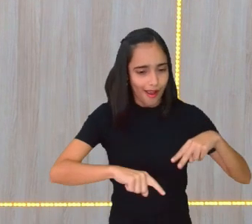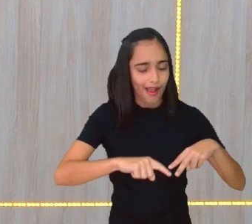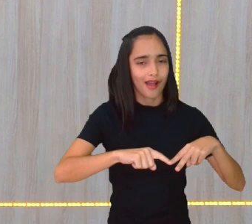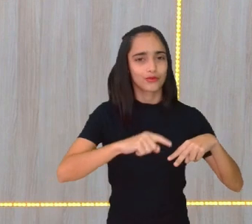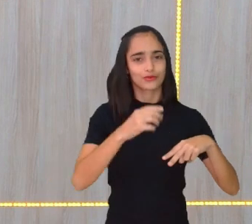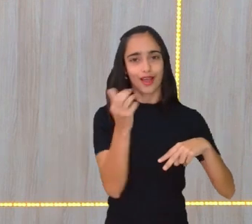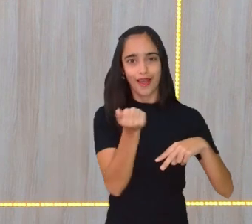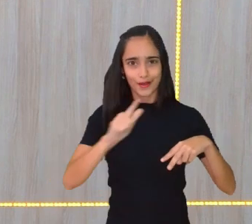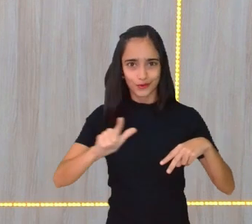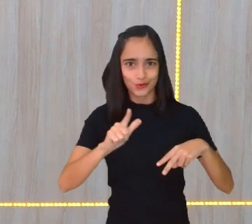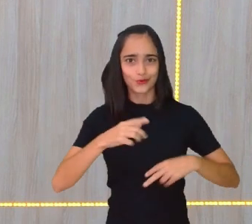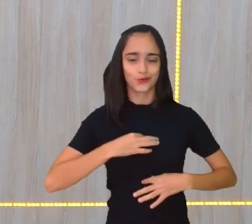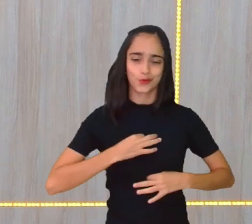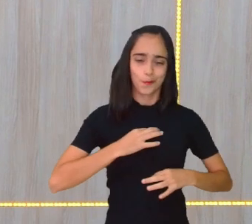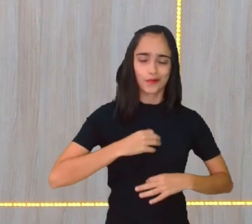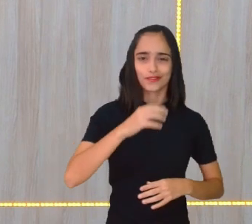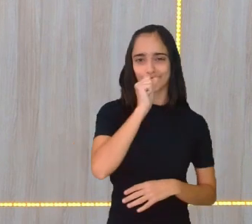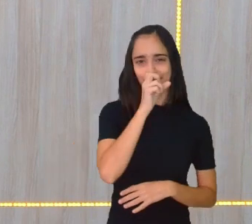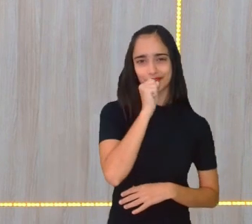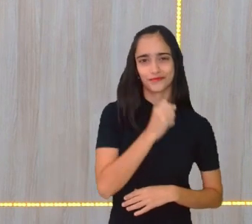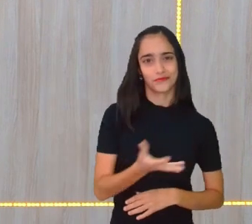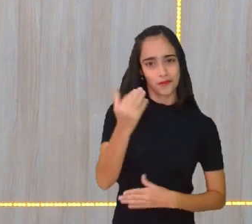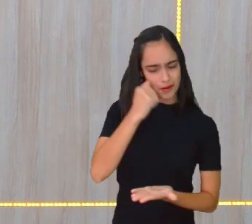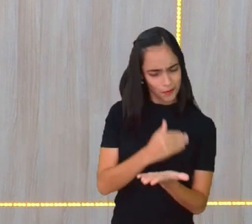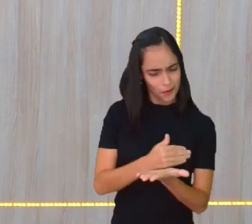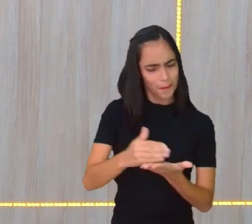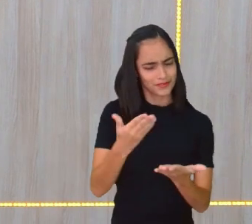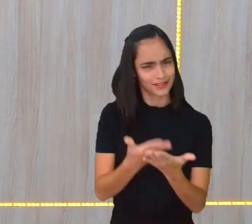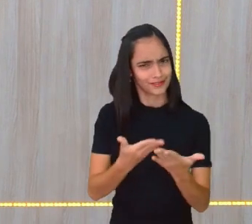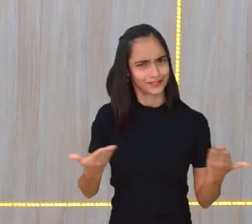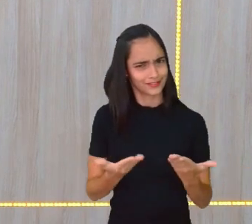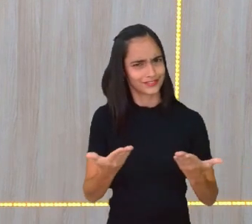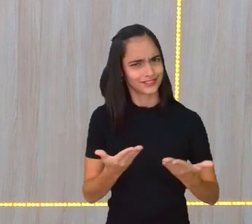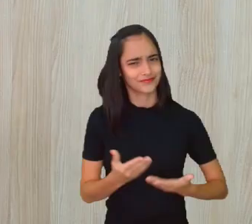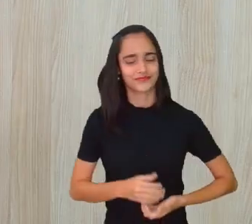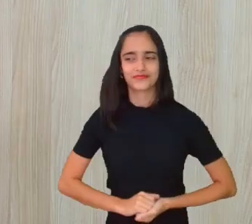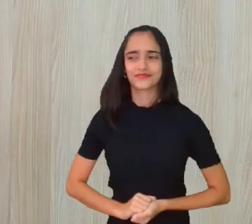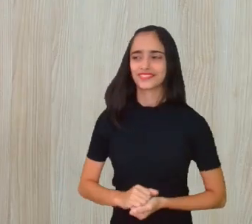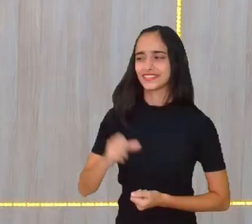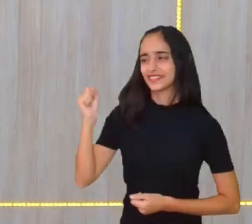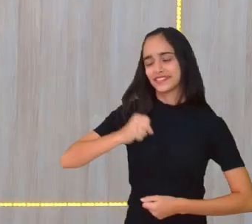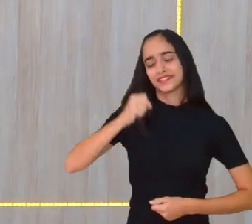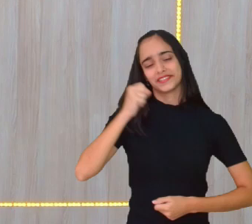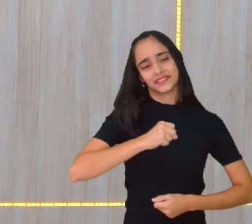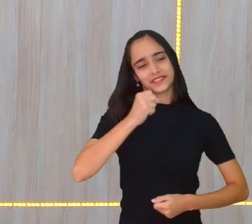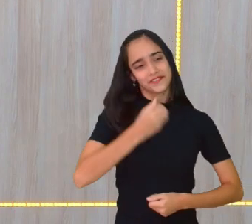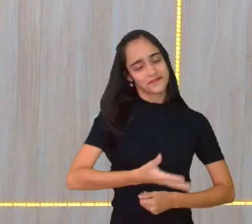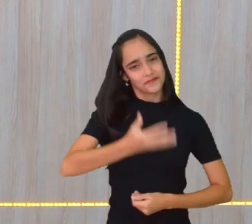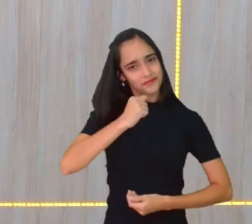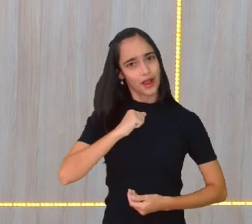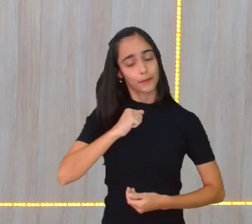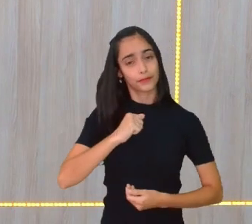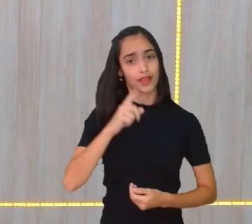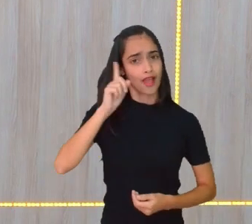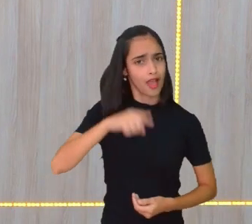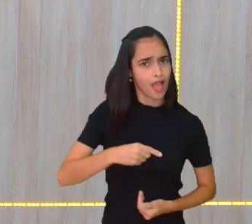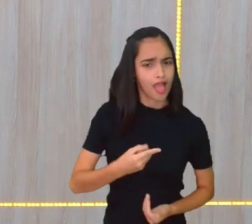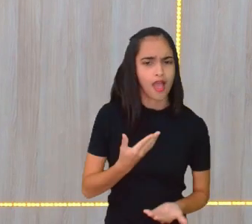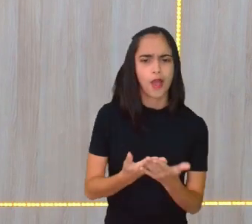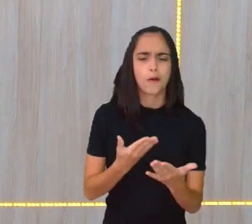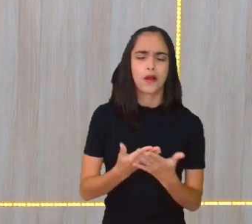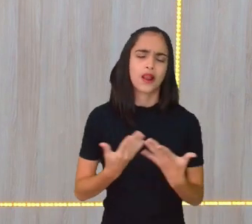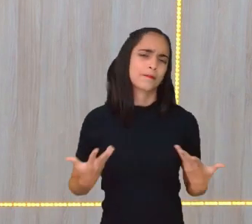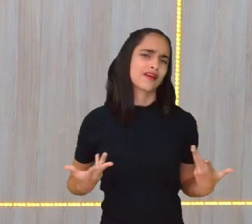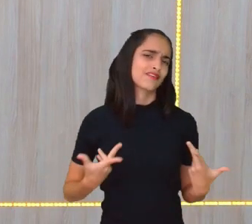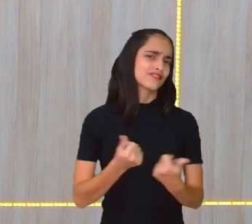laranja. Simbora para a aula de hoje, professora Adriana? Vamos sim, essa aula promete, minha gente. Que vai ser uma aula bem levinha, tá certo? A gente vai falar um